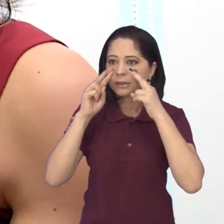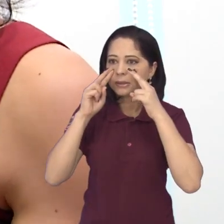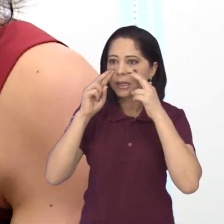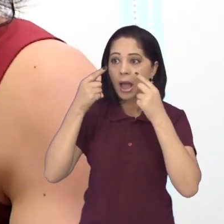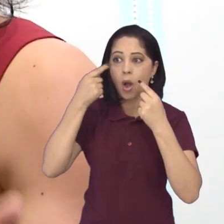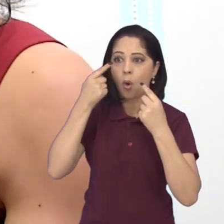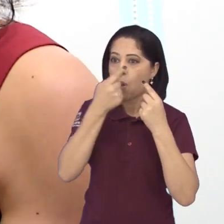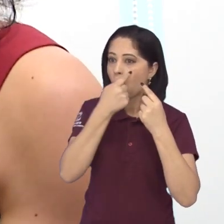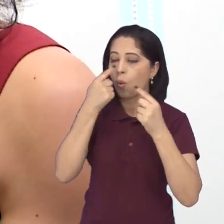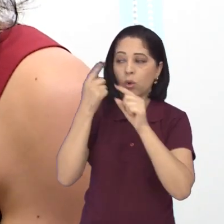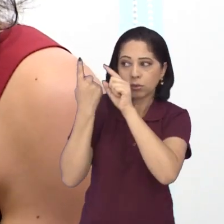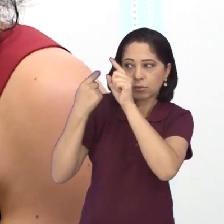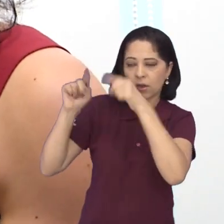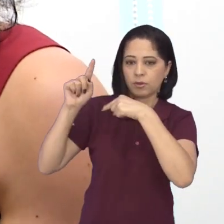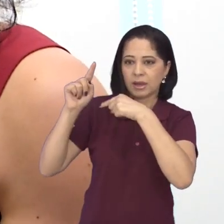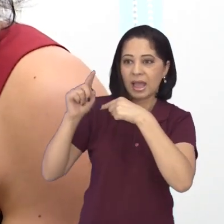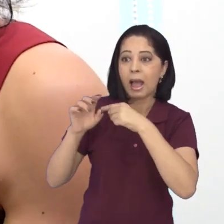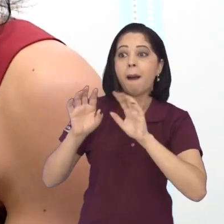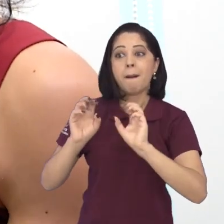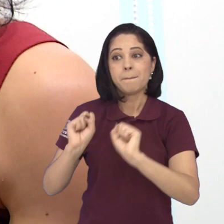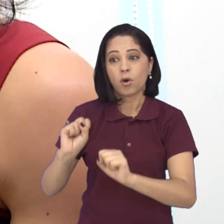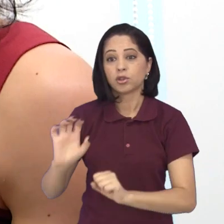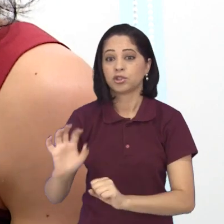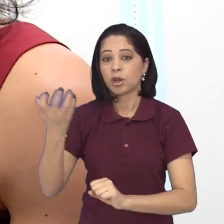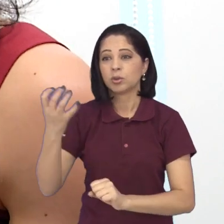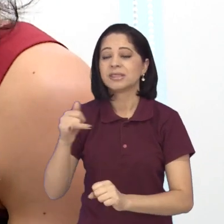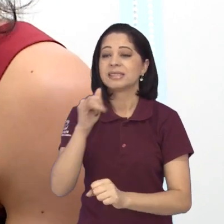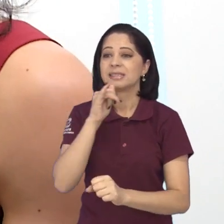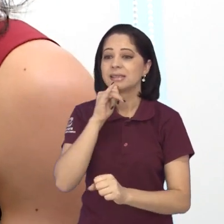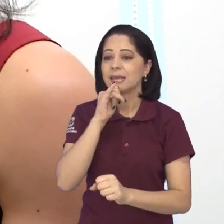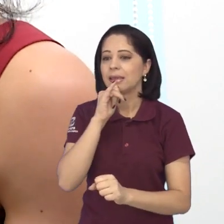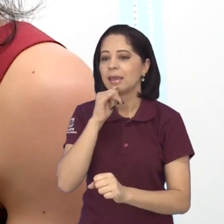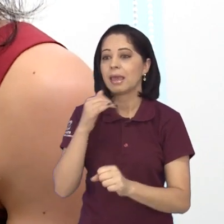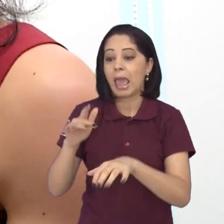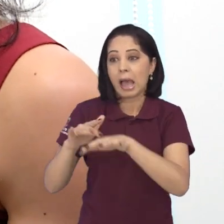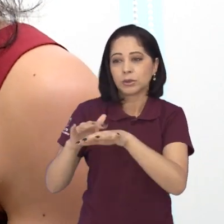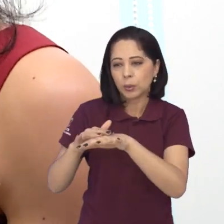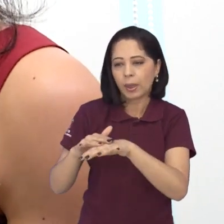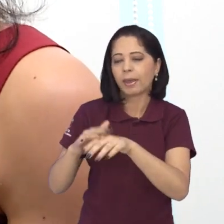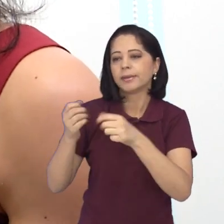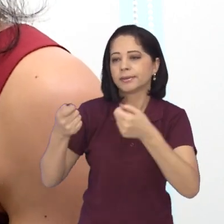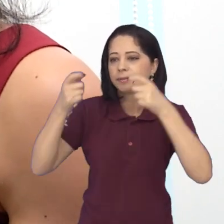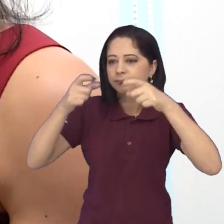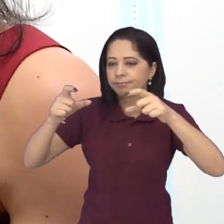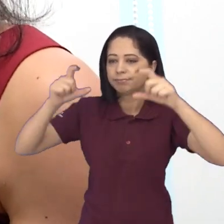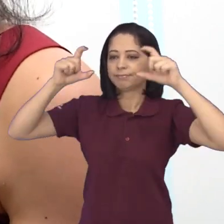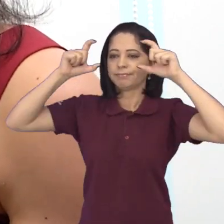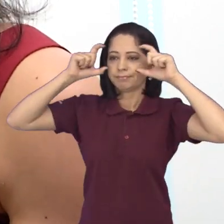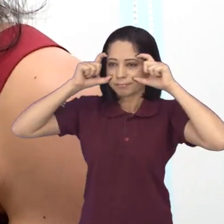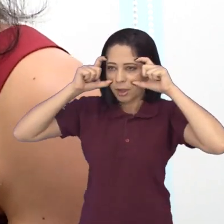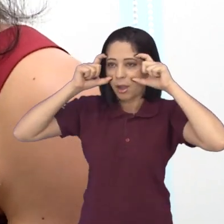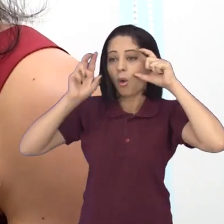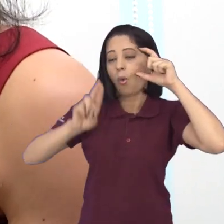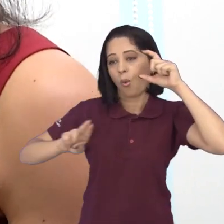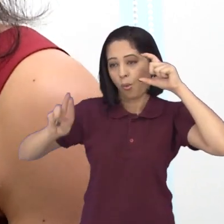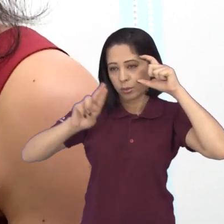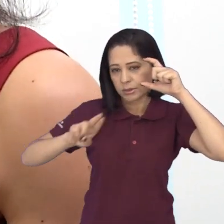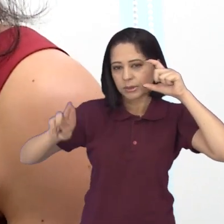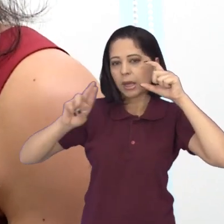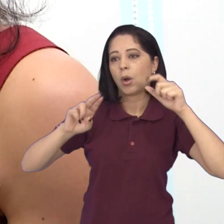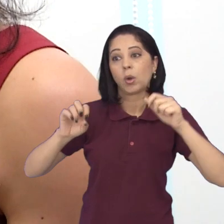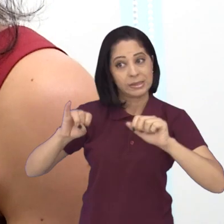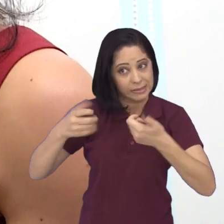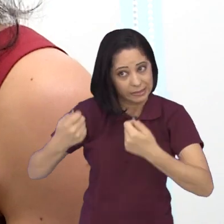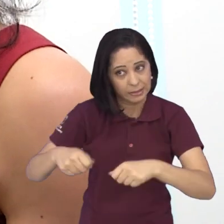criança vai desenvolver o potencial máximo de visão. Então, distúrbios de refração, como o uso de óculos, eles devem ser